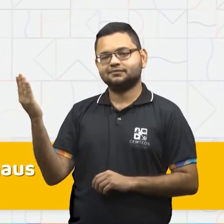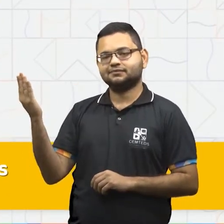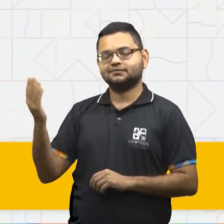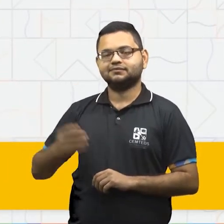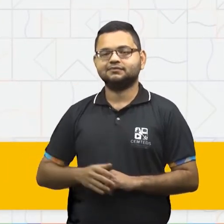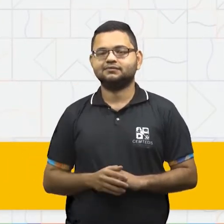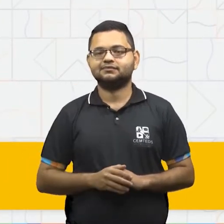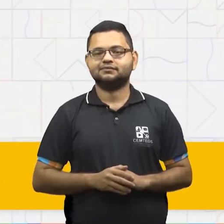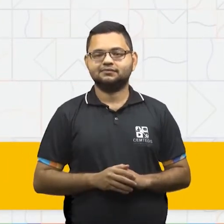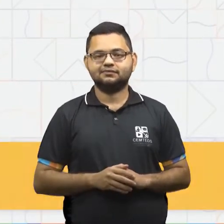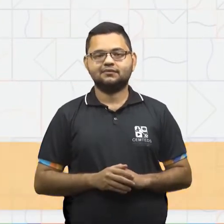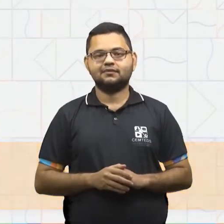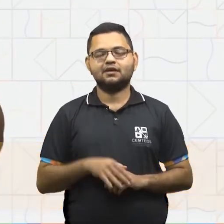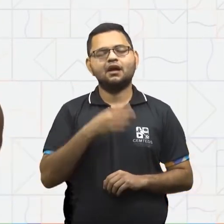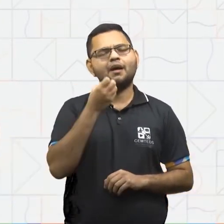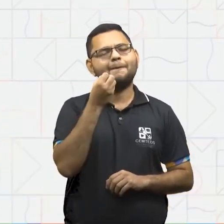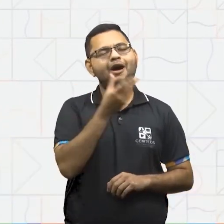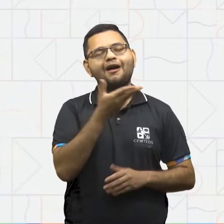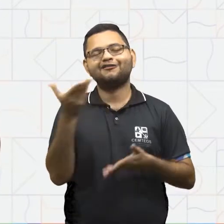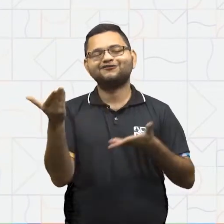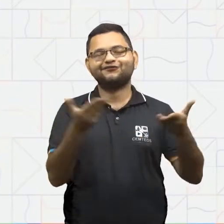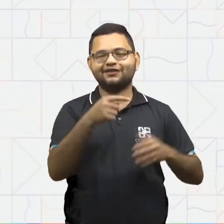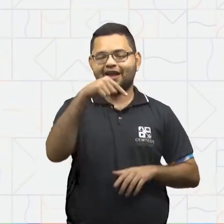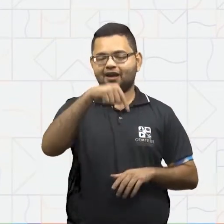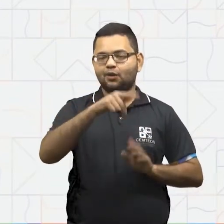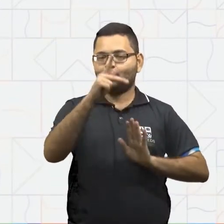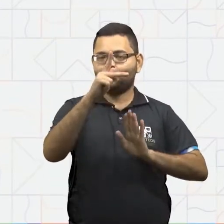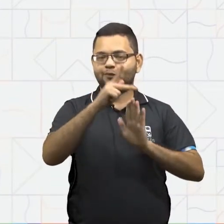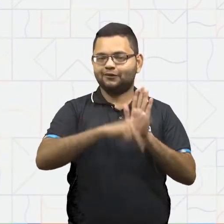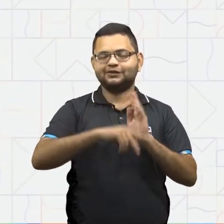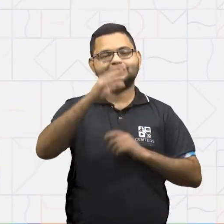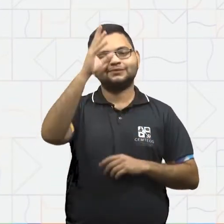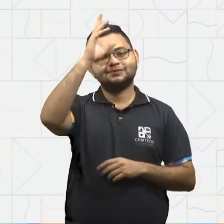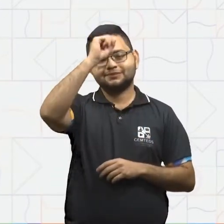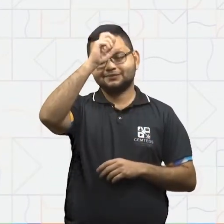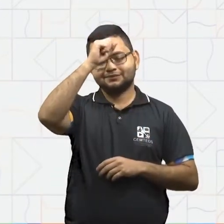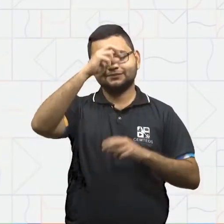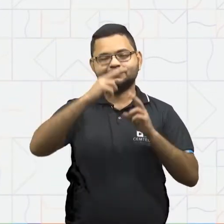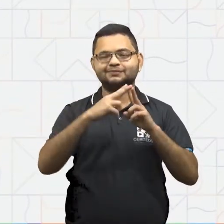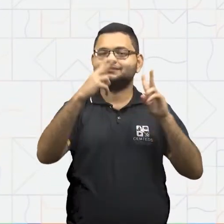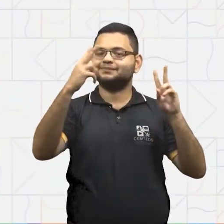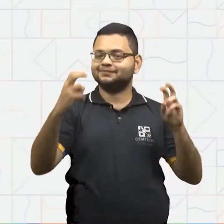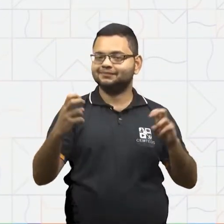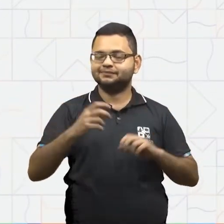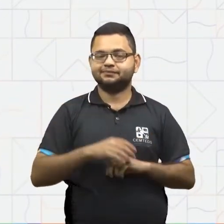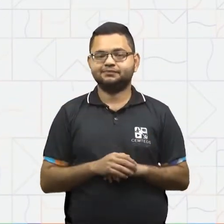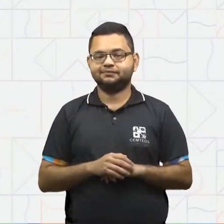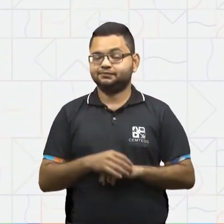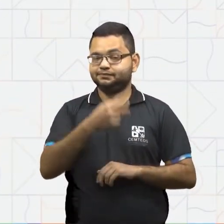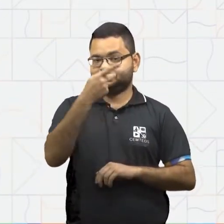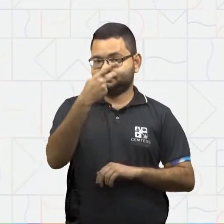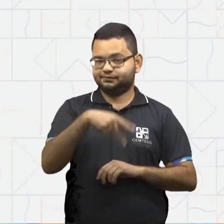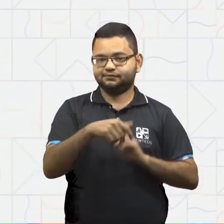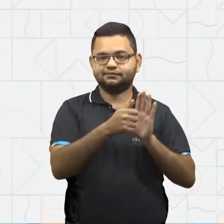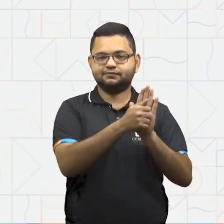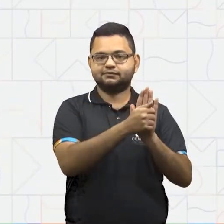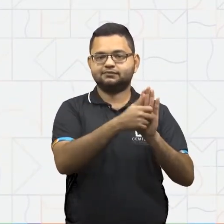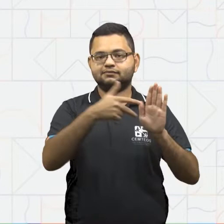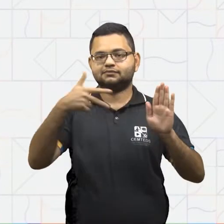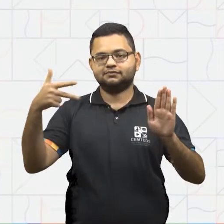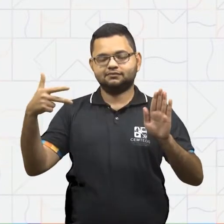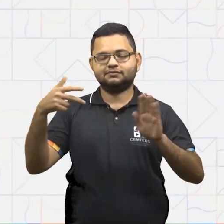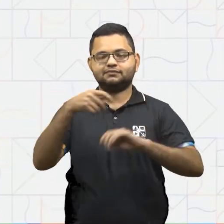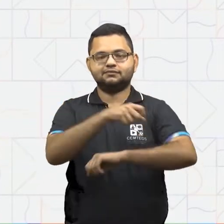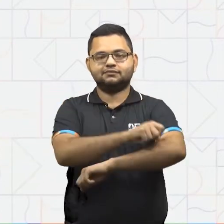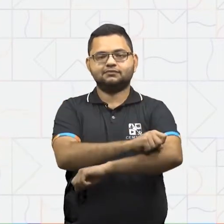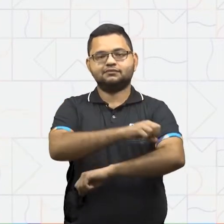comunidade surda é... Muito bem-vindo ao projeto Aprender Além da Escola, um projeto do Centro